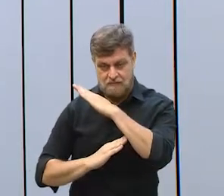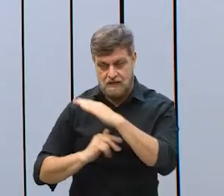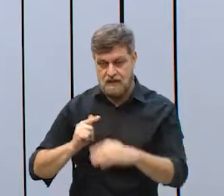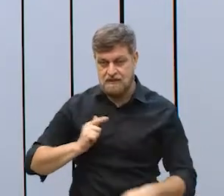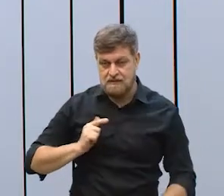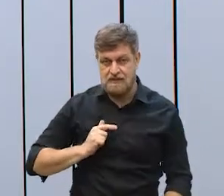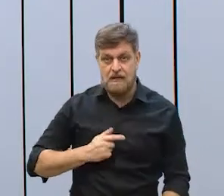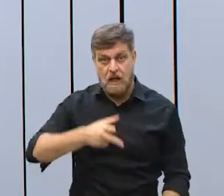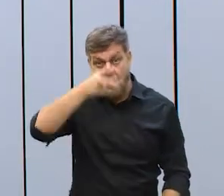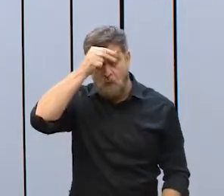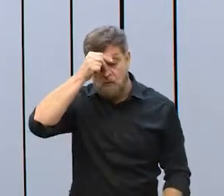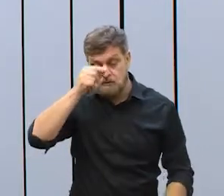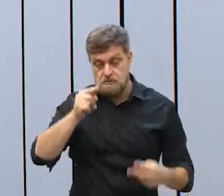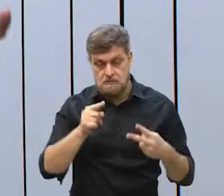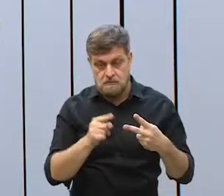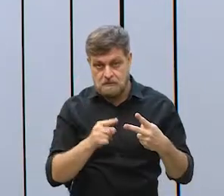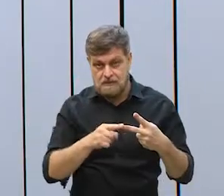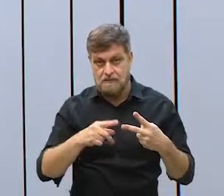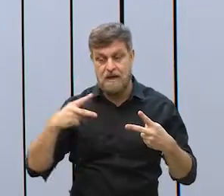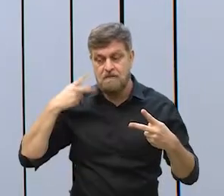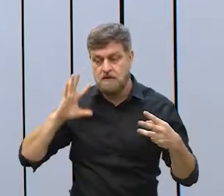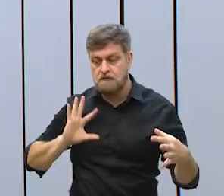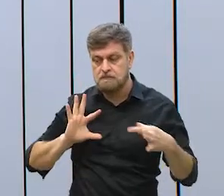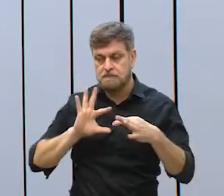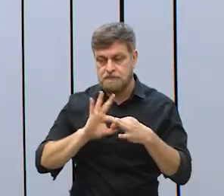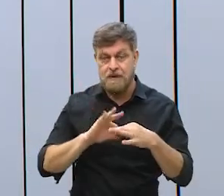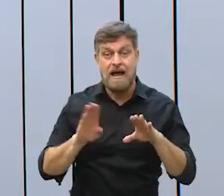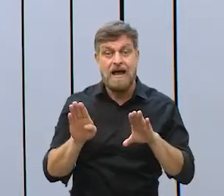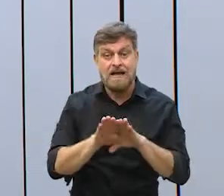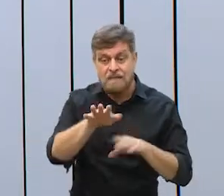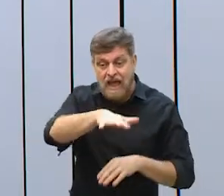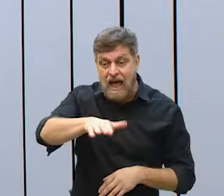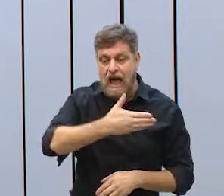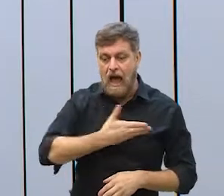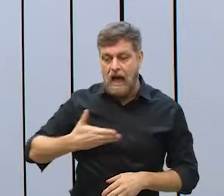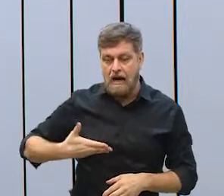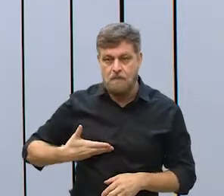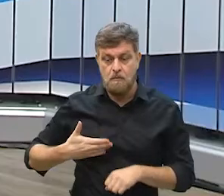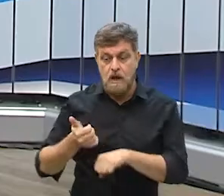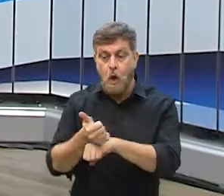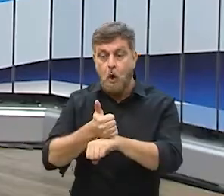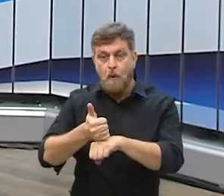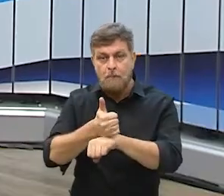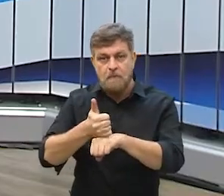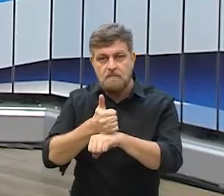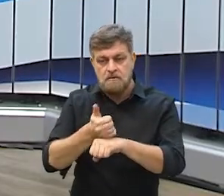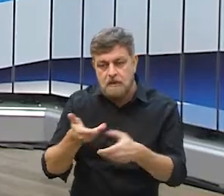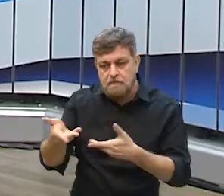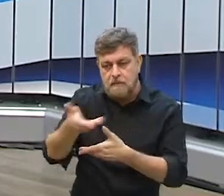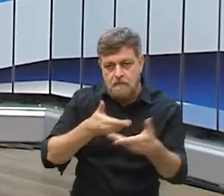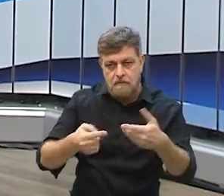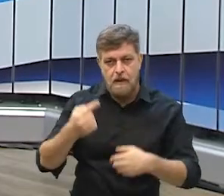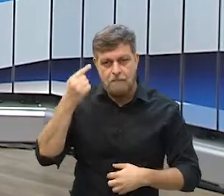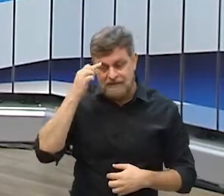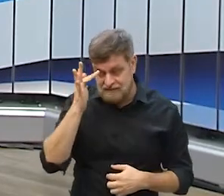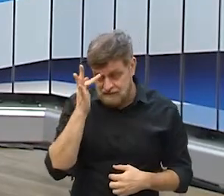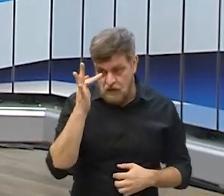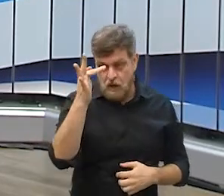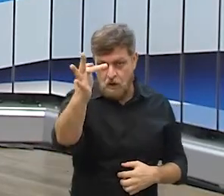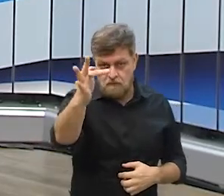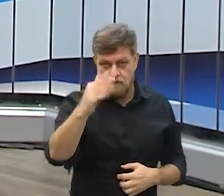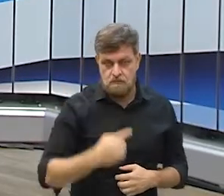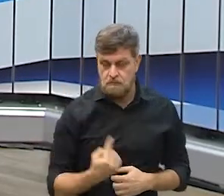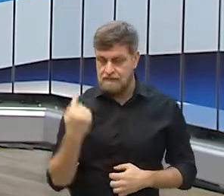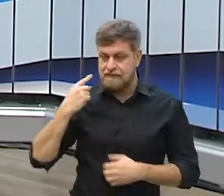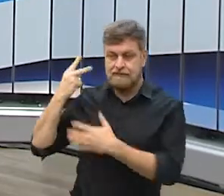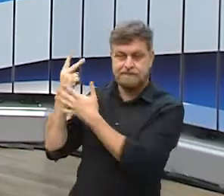trazer o Executivo, o Legislativo e também o Poder Público junto aos especialistas. E é olhar para frente e corrigir o passado. Então,